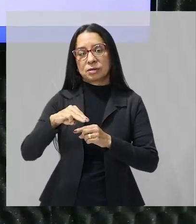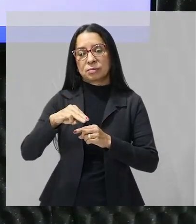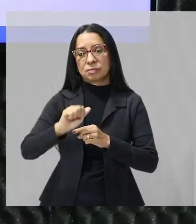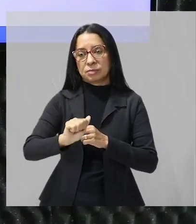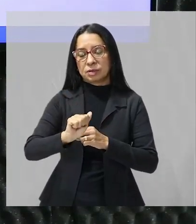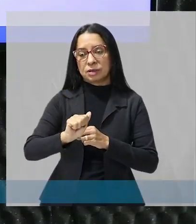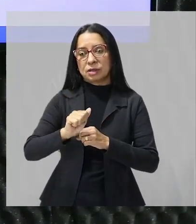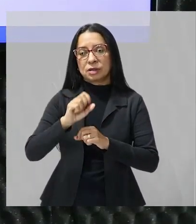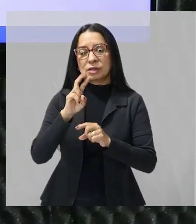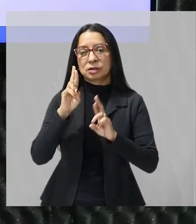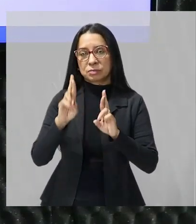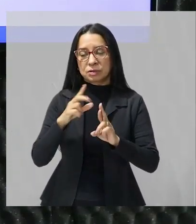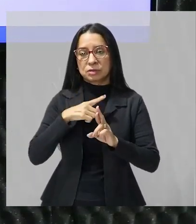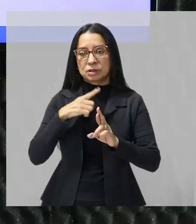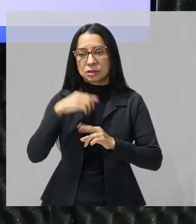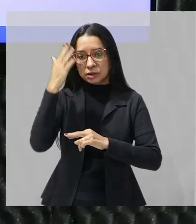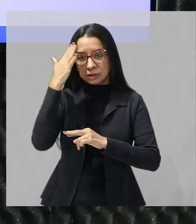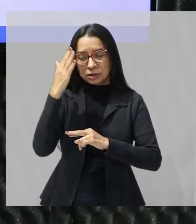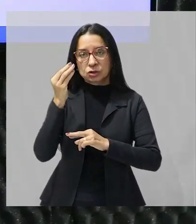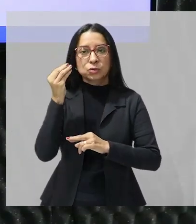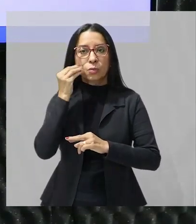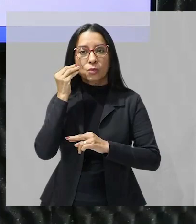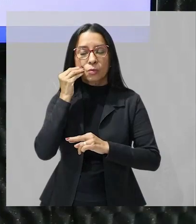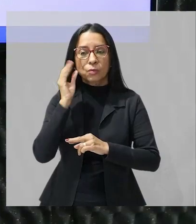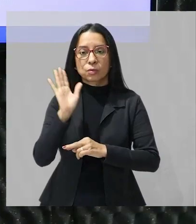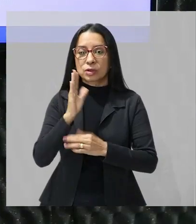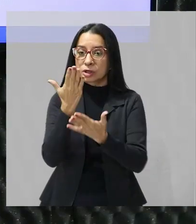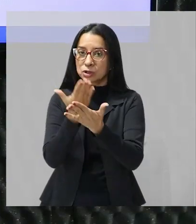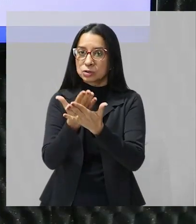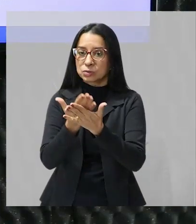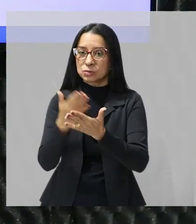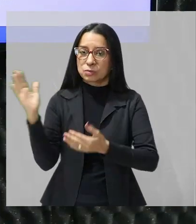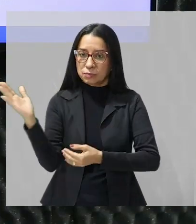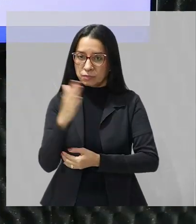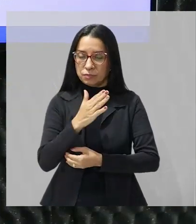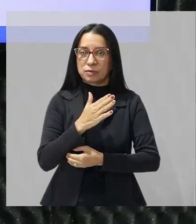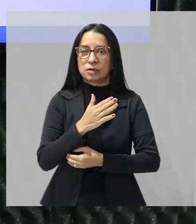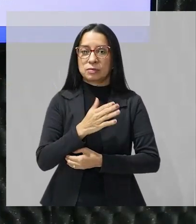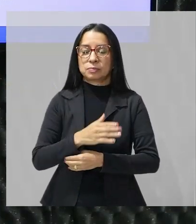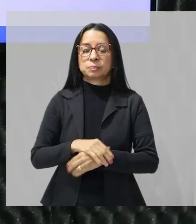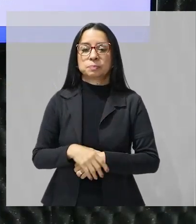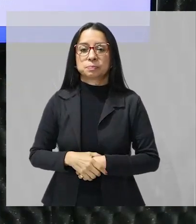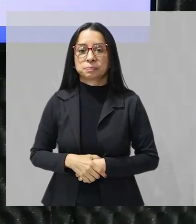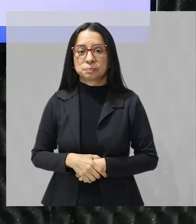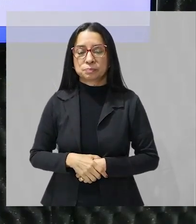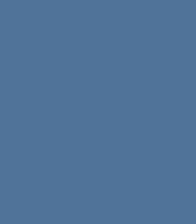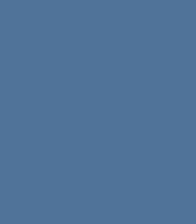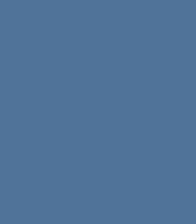um beijão para vocês. Estuda, meu povo. Vamos lá atrás da aprovação. Beijinho, até a próxima aula.